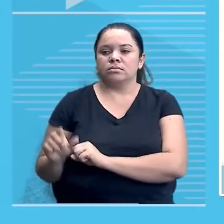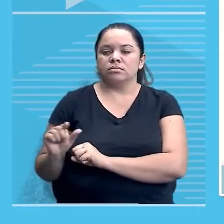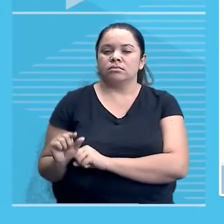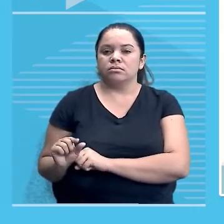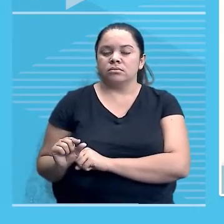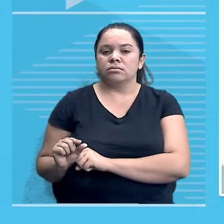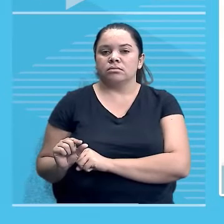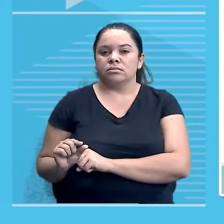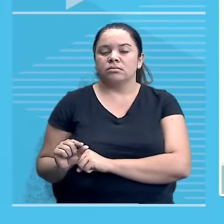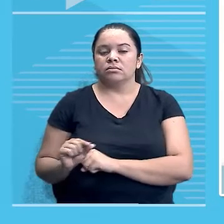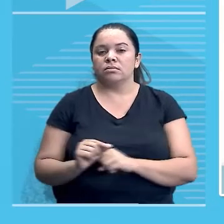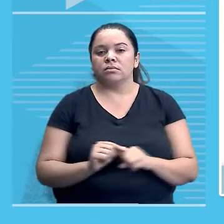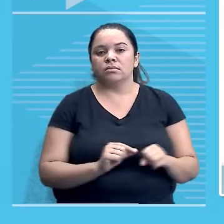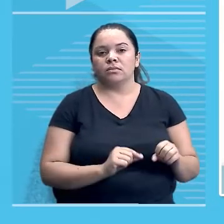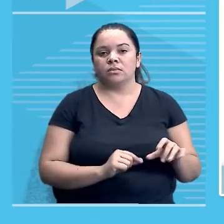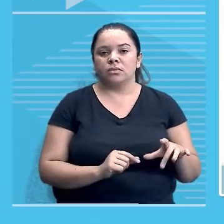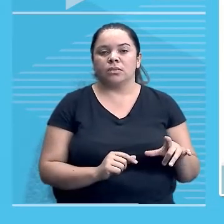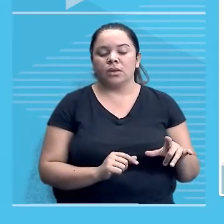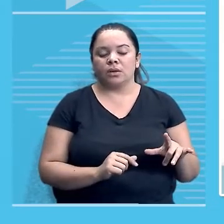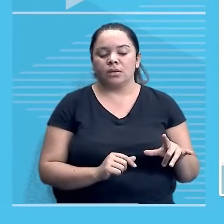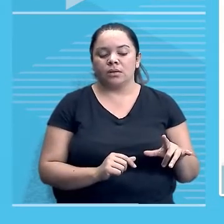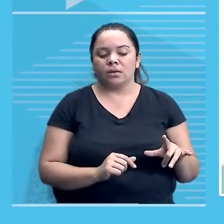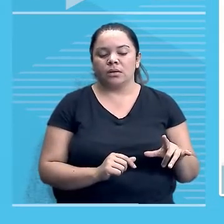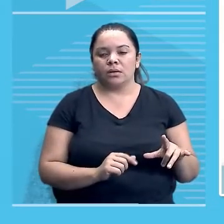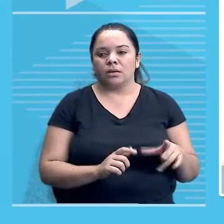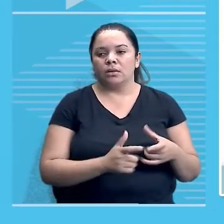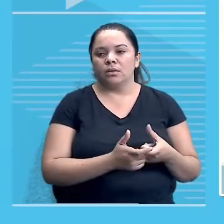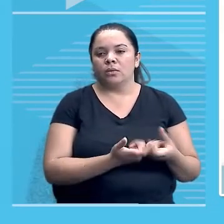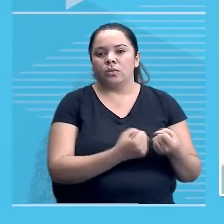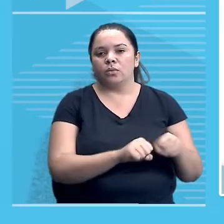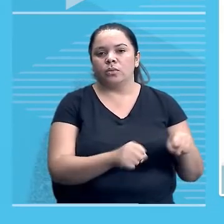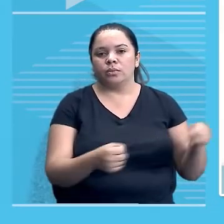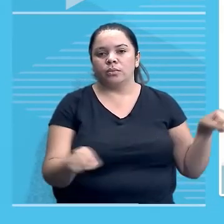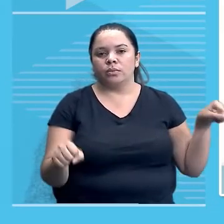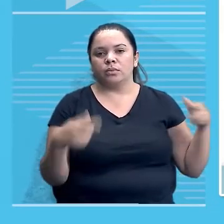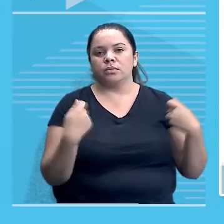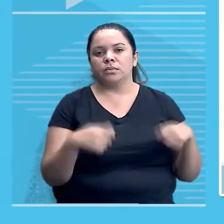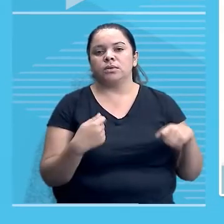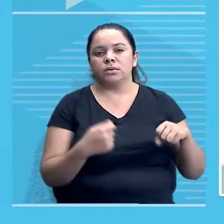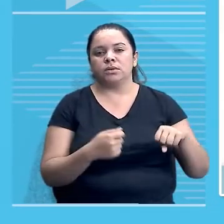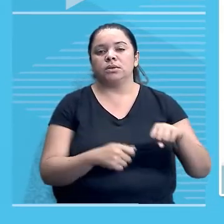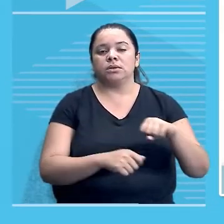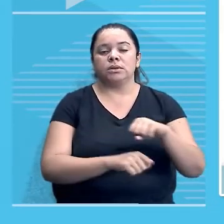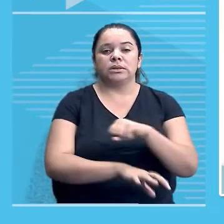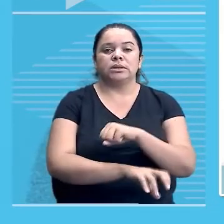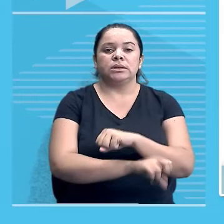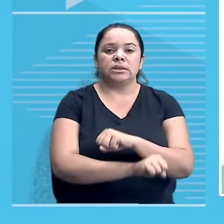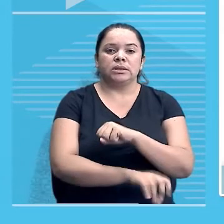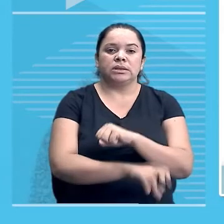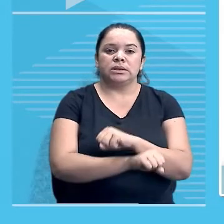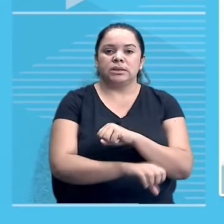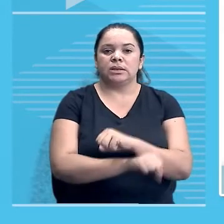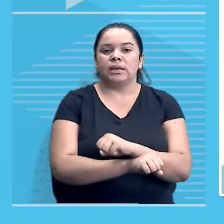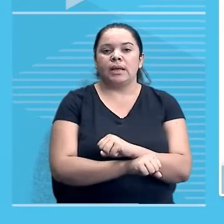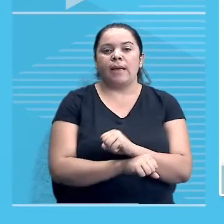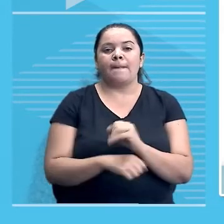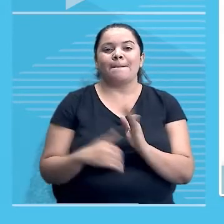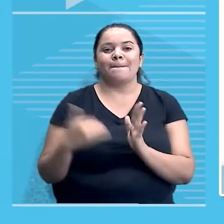Já um corpo maior, ele vai precisar acumular mais energia para